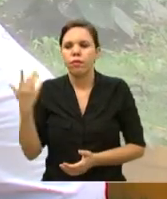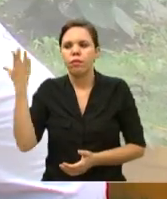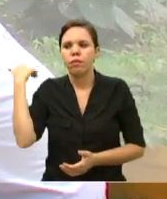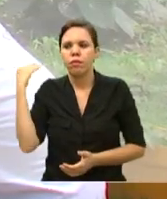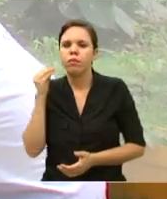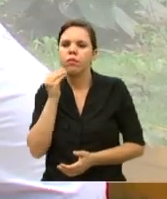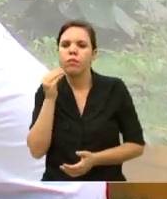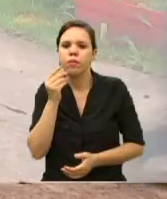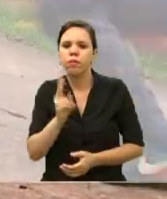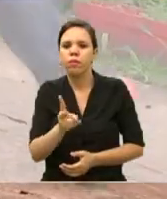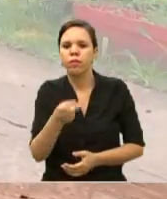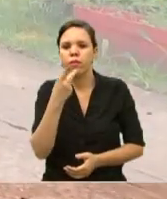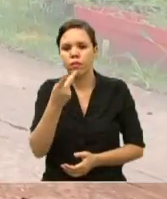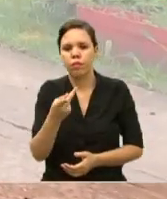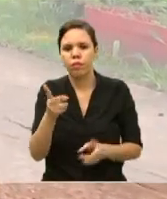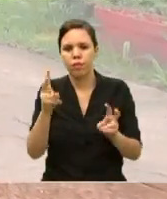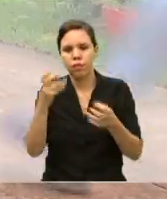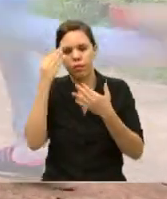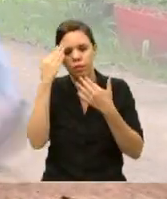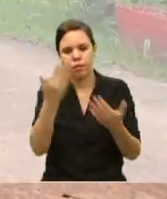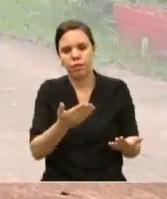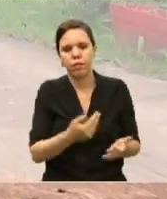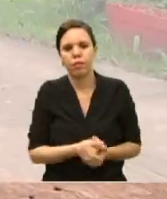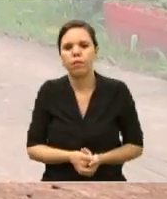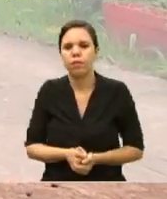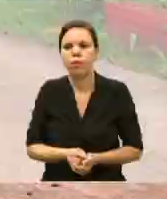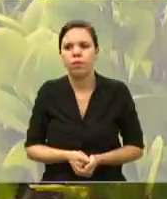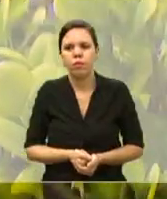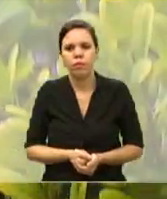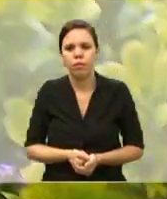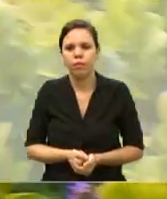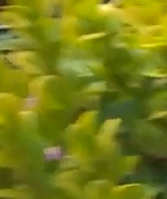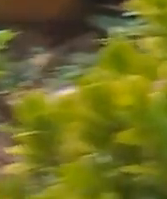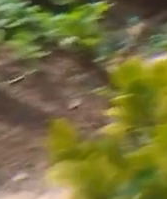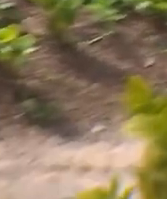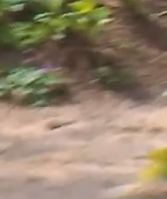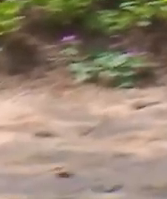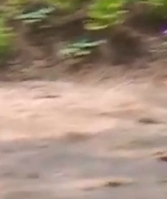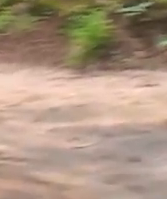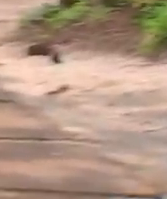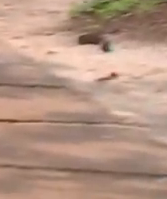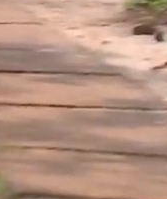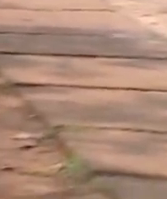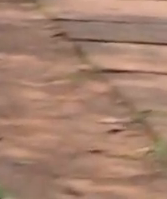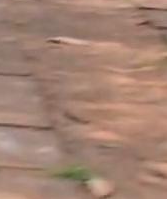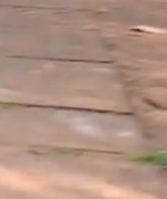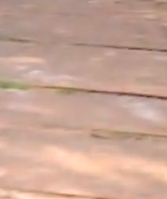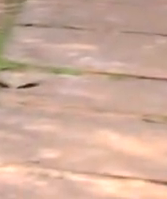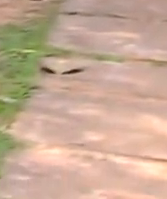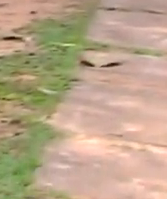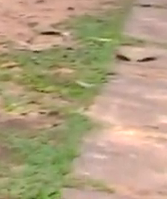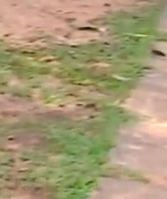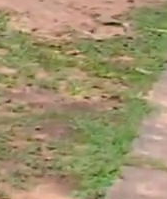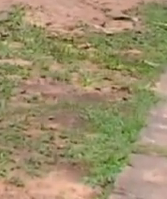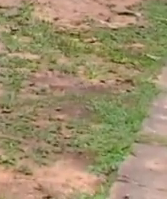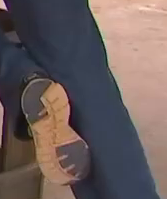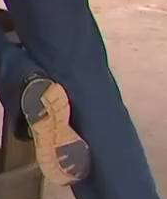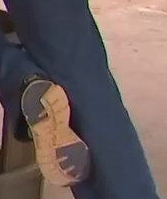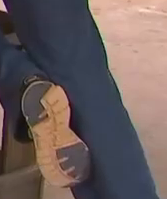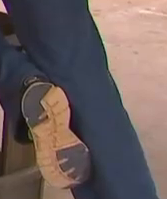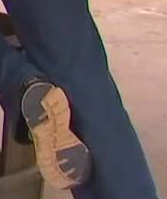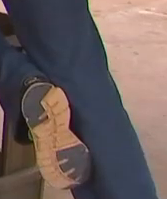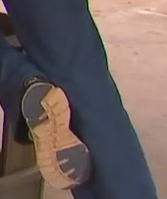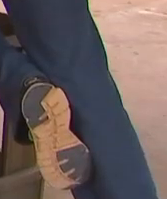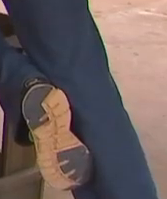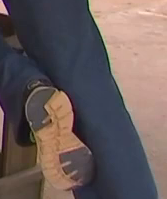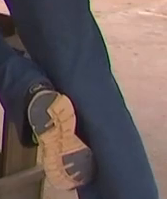tarefa fácil, hein? Eu amo. Aqui não é uma daquelas escolas que você finge que tá doente para não vir para a escola. É que quando você tá doente, você